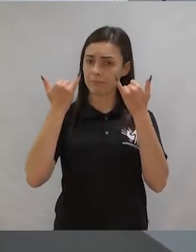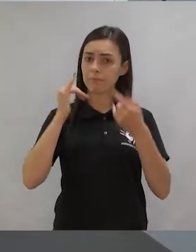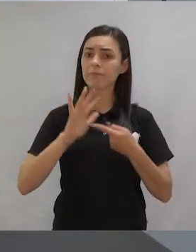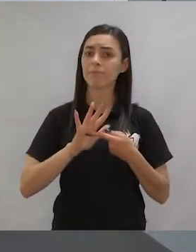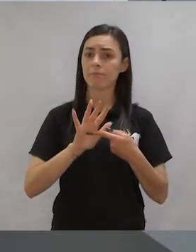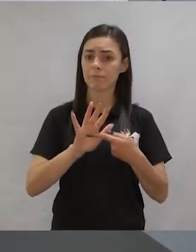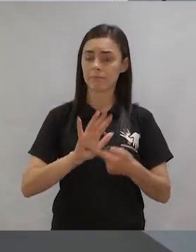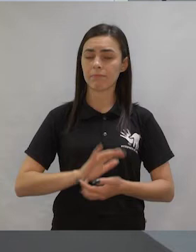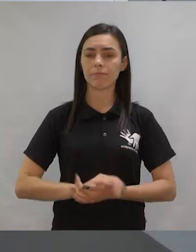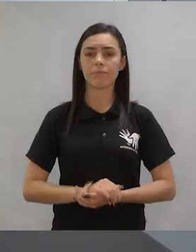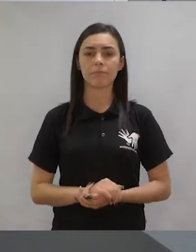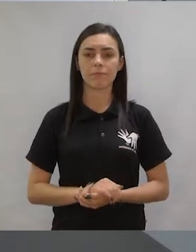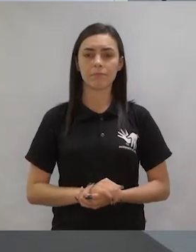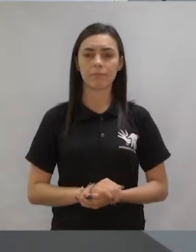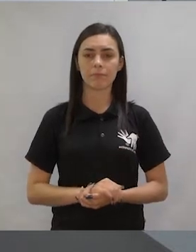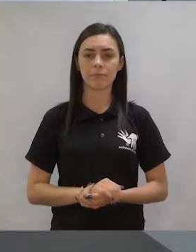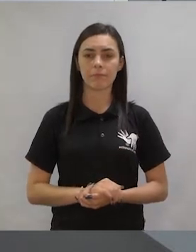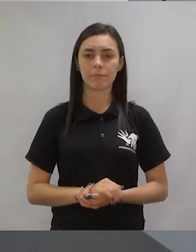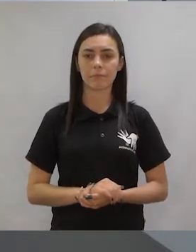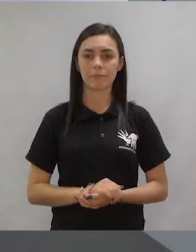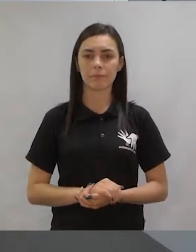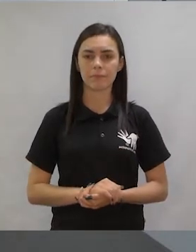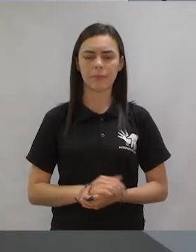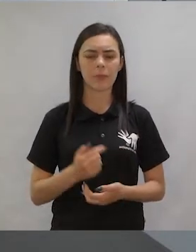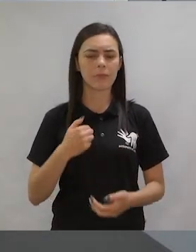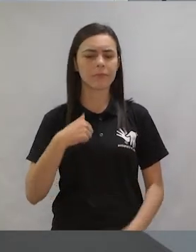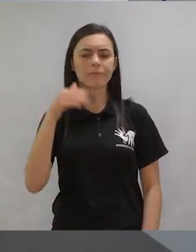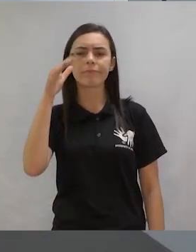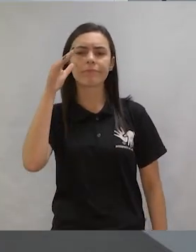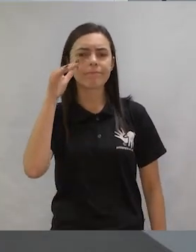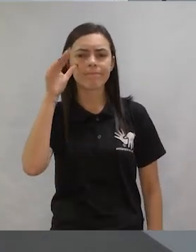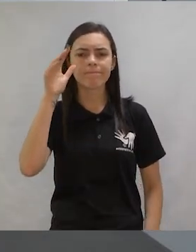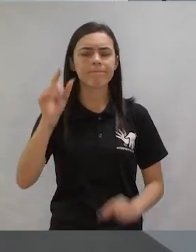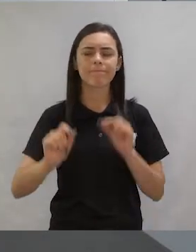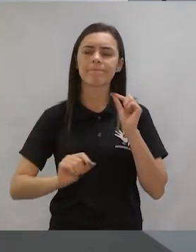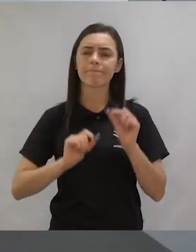essas informações. Então, o que que eu quero saber?